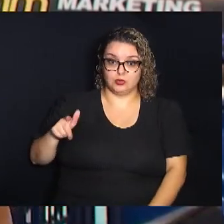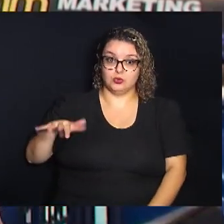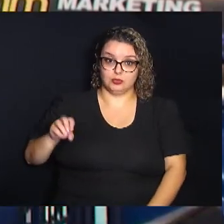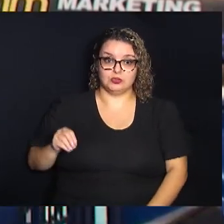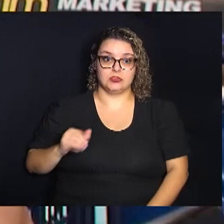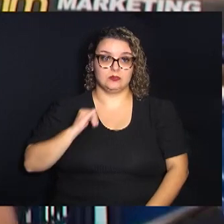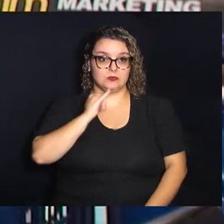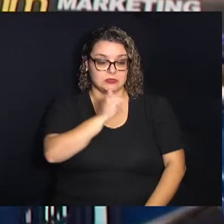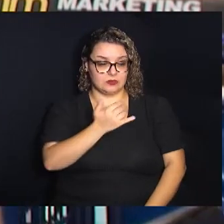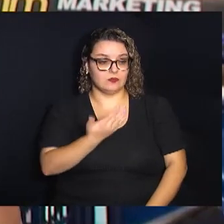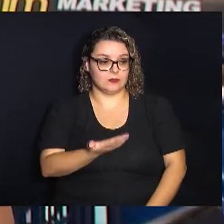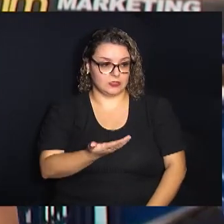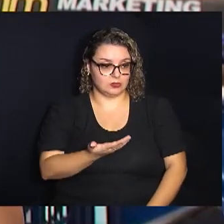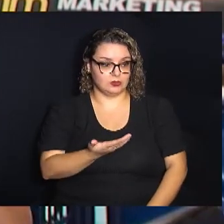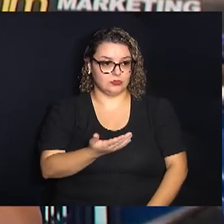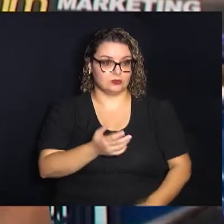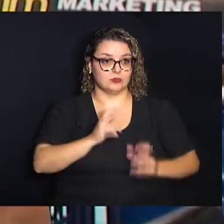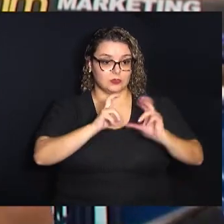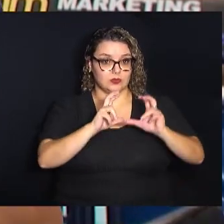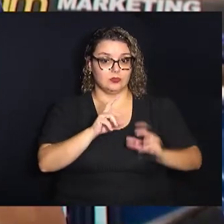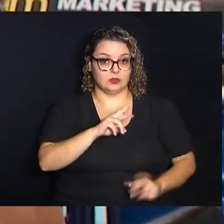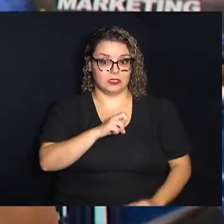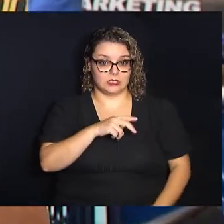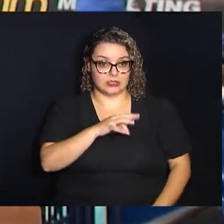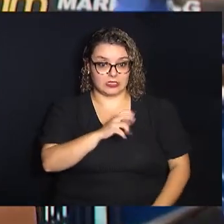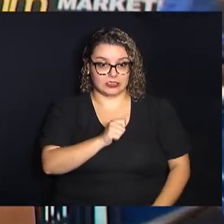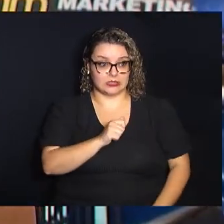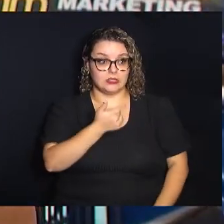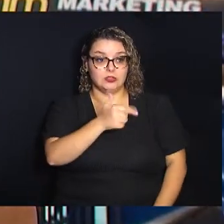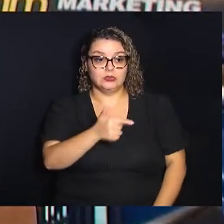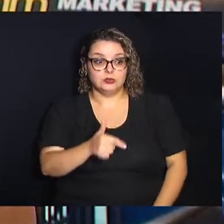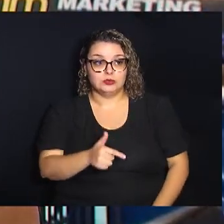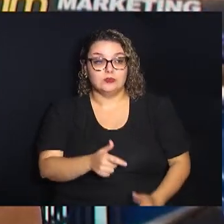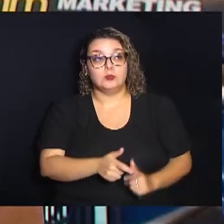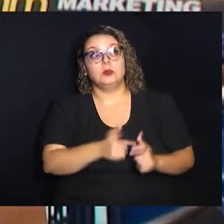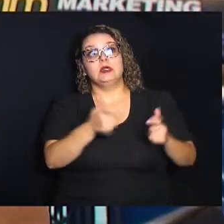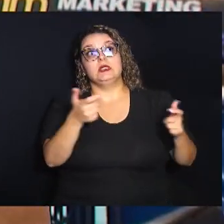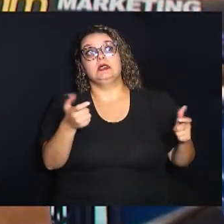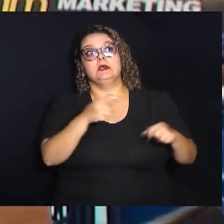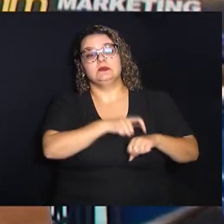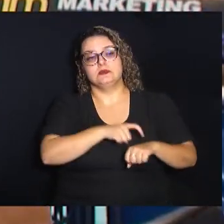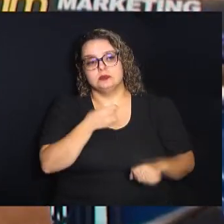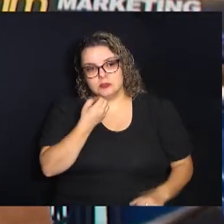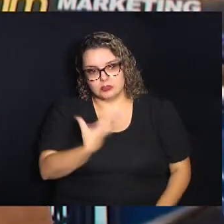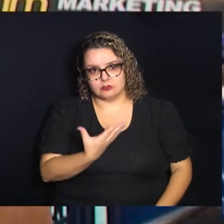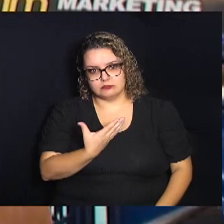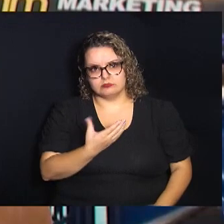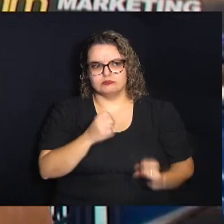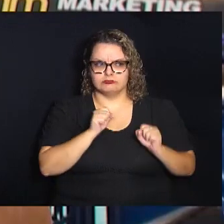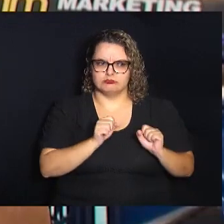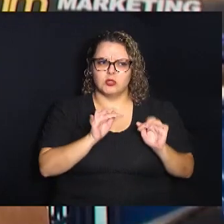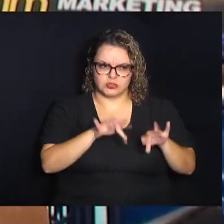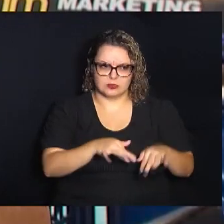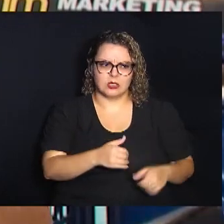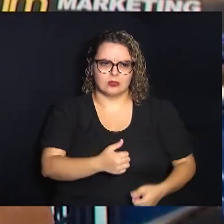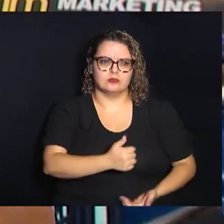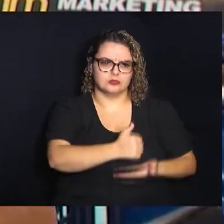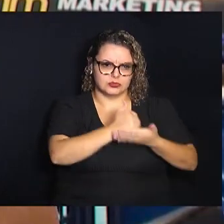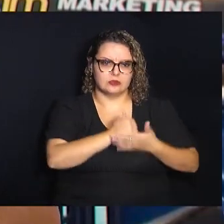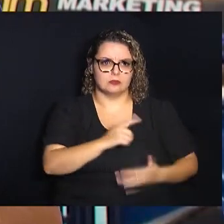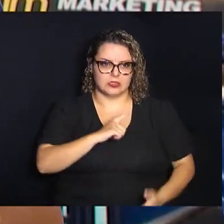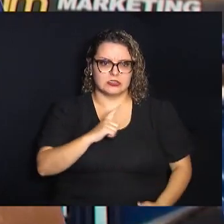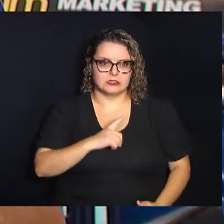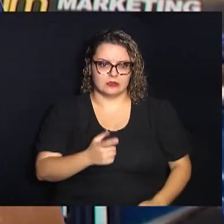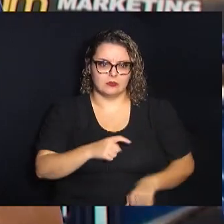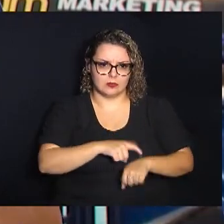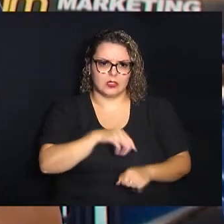que o Vôlei Renata não teve assim uma grande temporada. Pode terminar até com o título, mas houve assim momentos